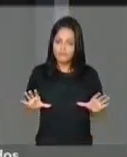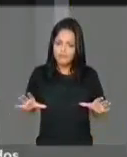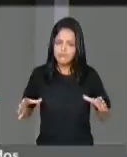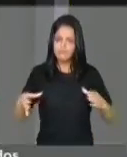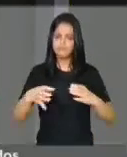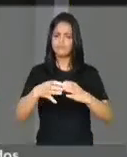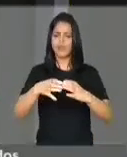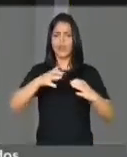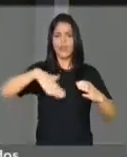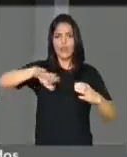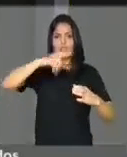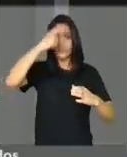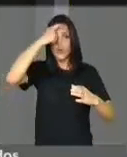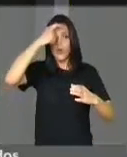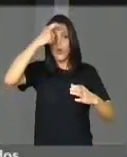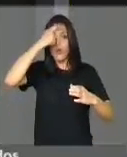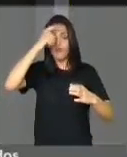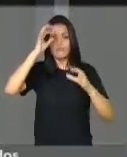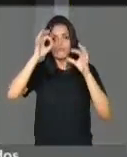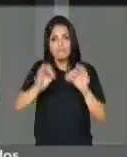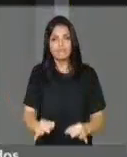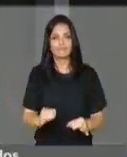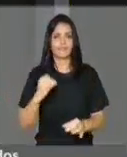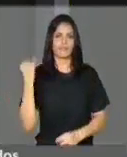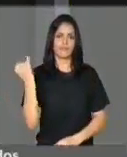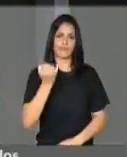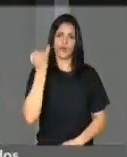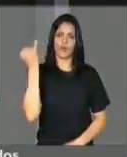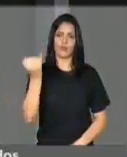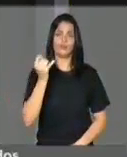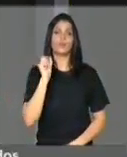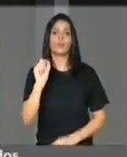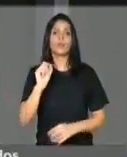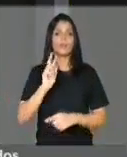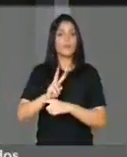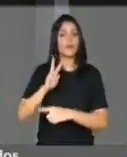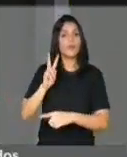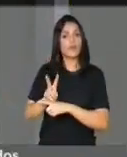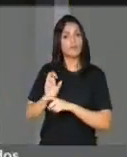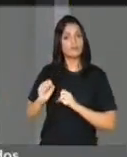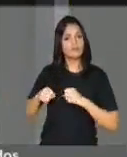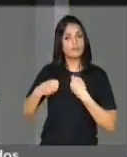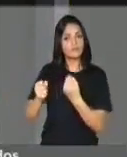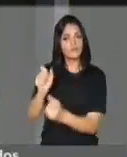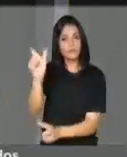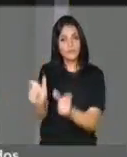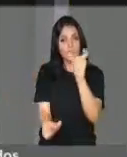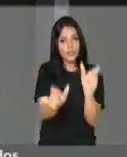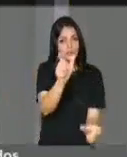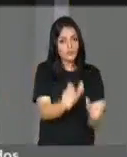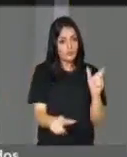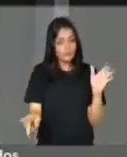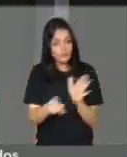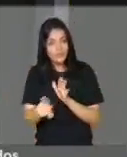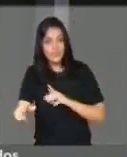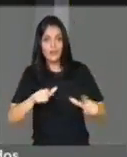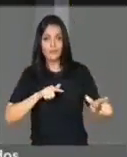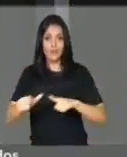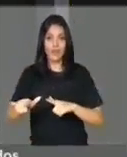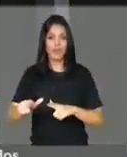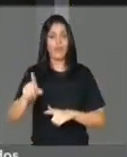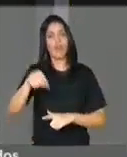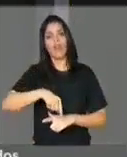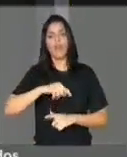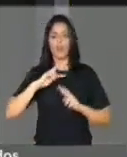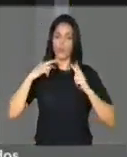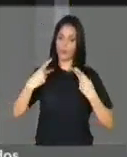devem estar conscientes da importância de se dar proteção a quem trabalha, seja da